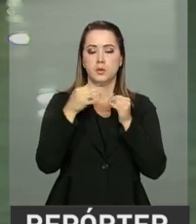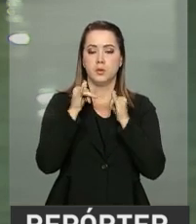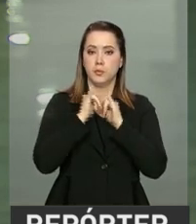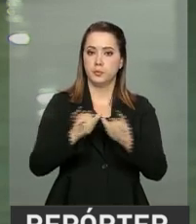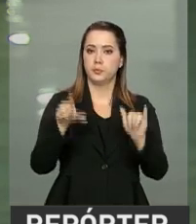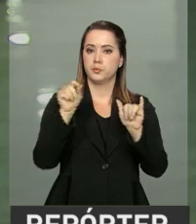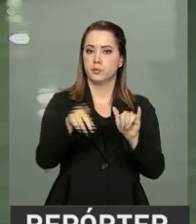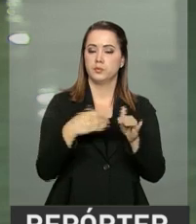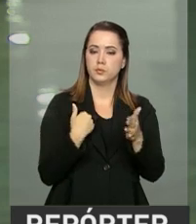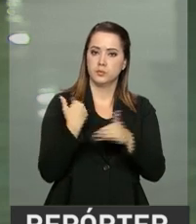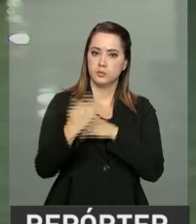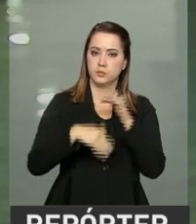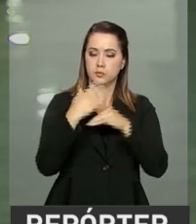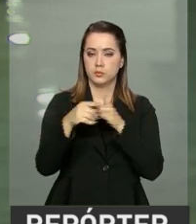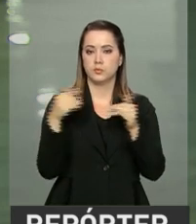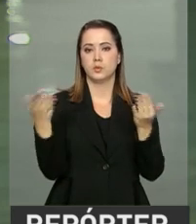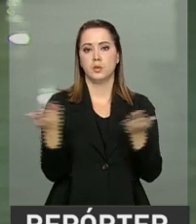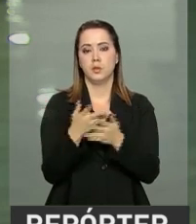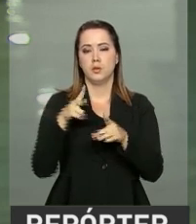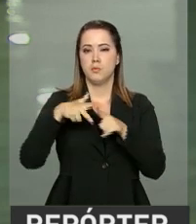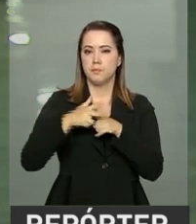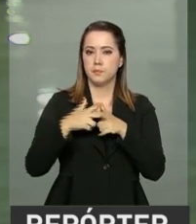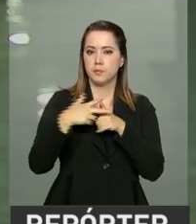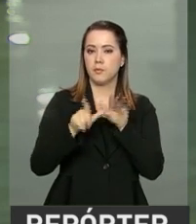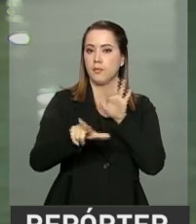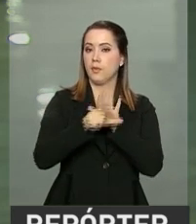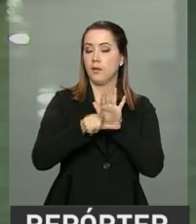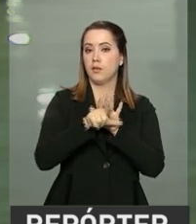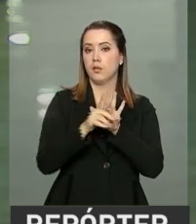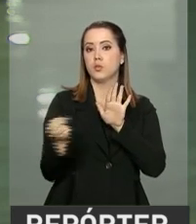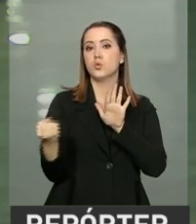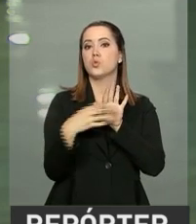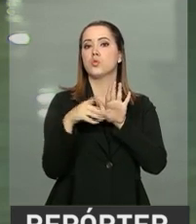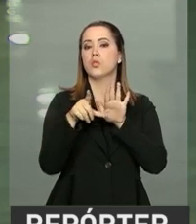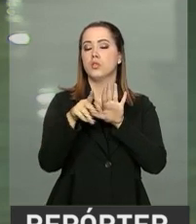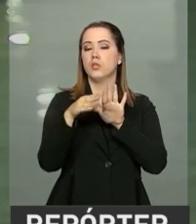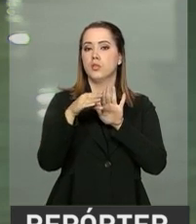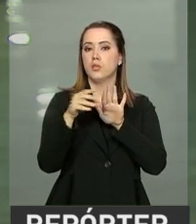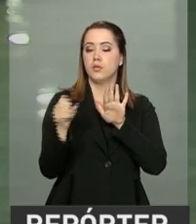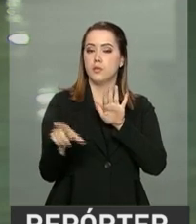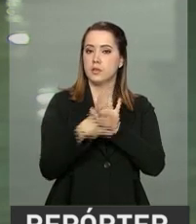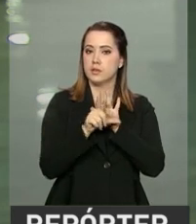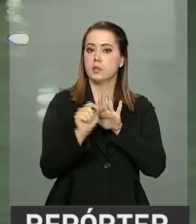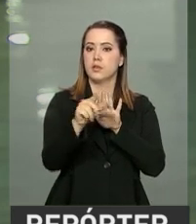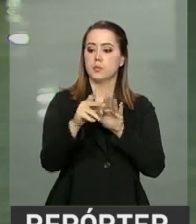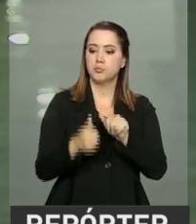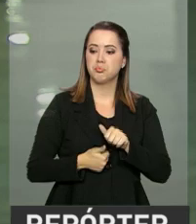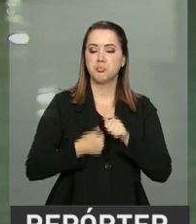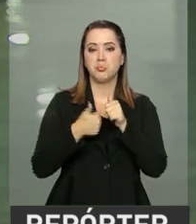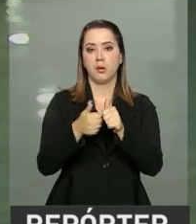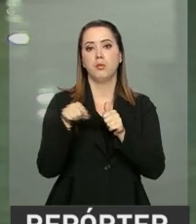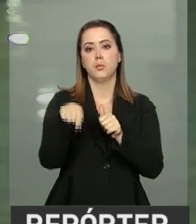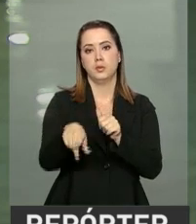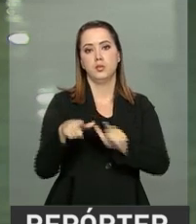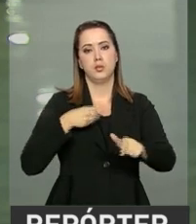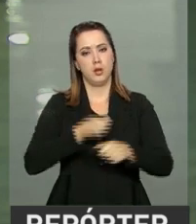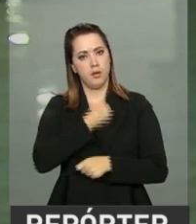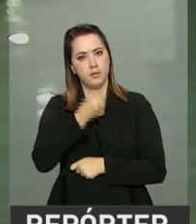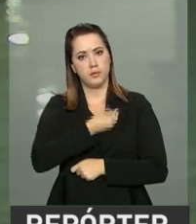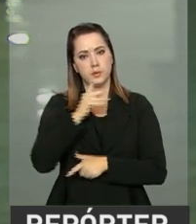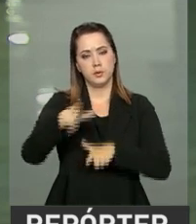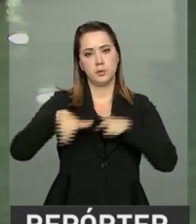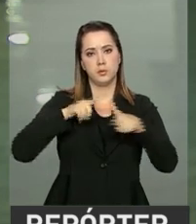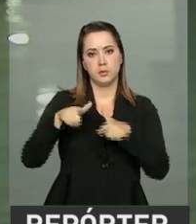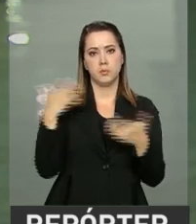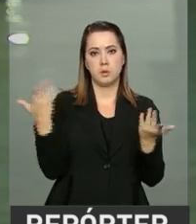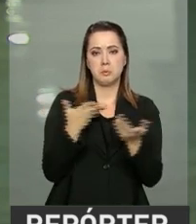segue afirmando que a atualização da legislação trabalhista deve ser realizada em benefício do trabalhador e que hoje há uma certa